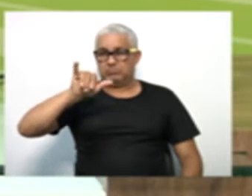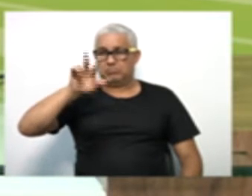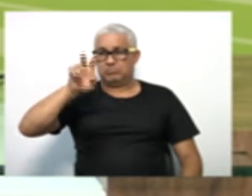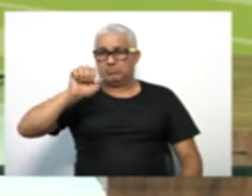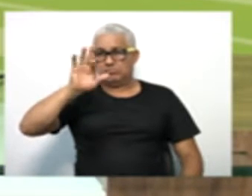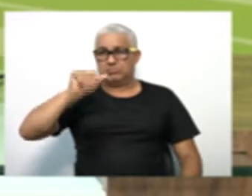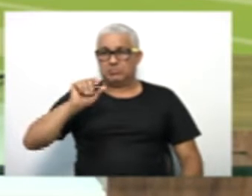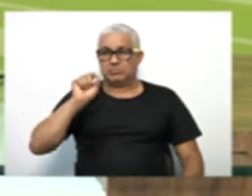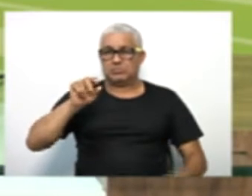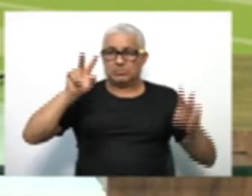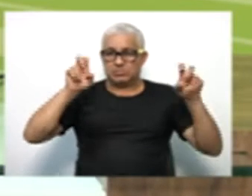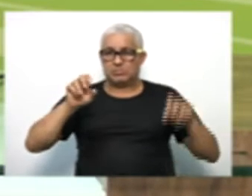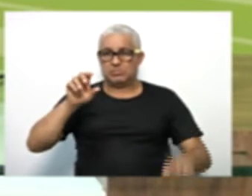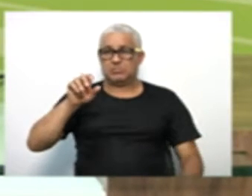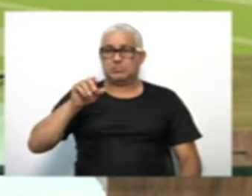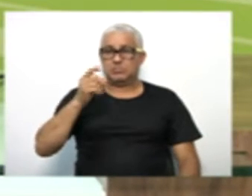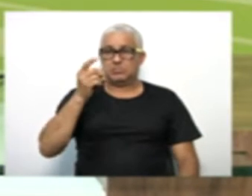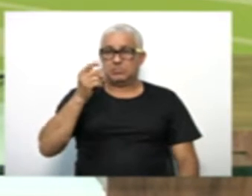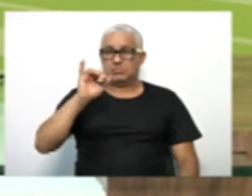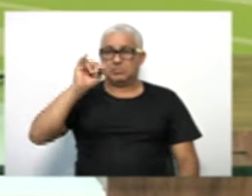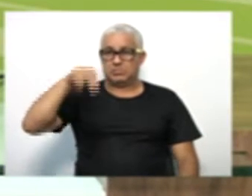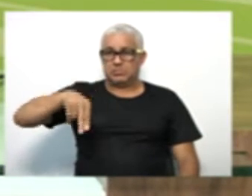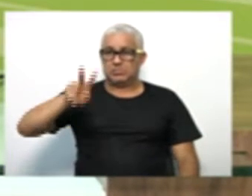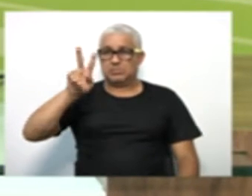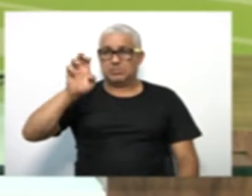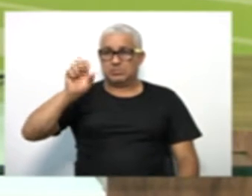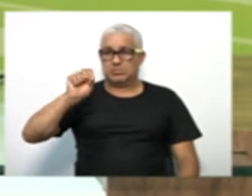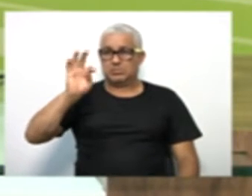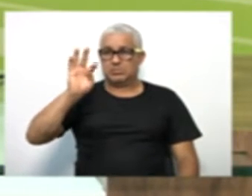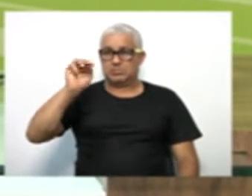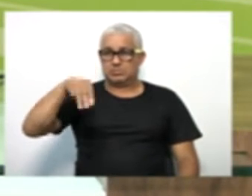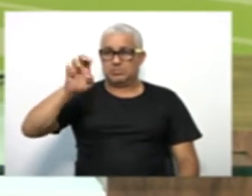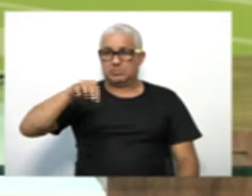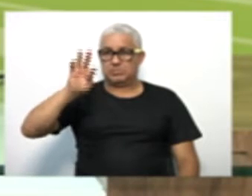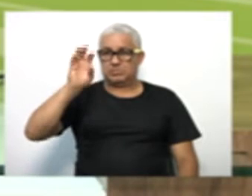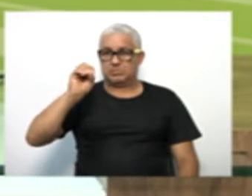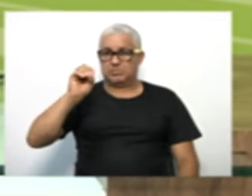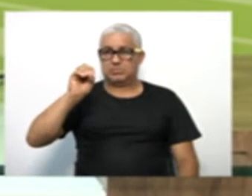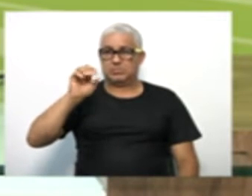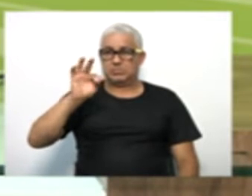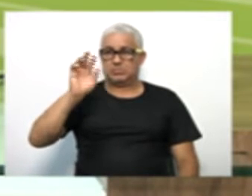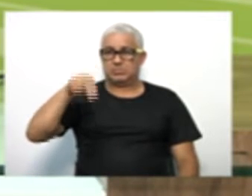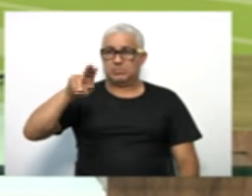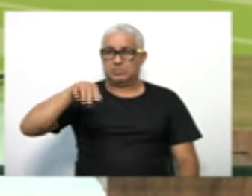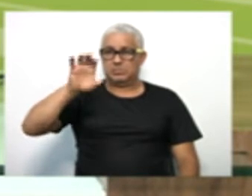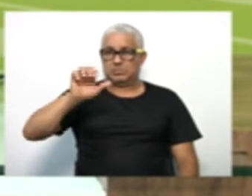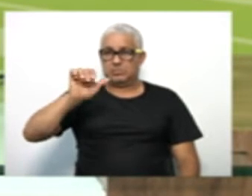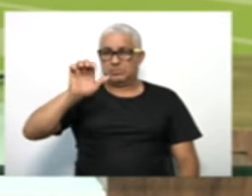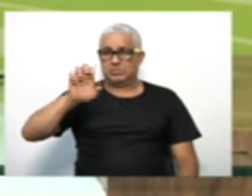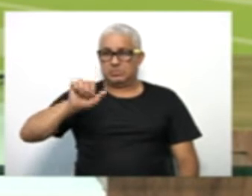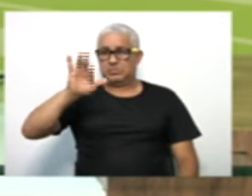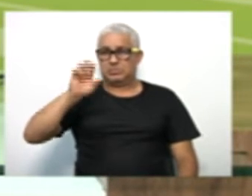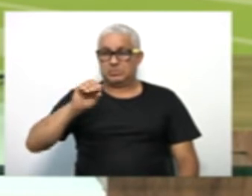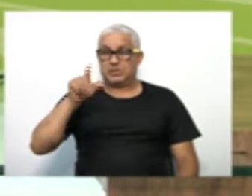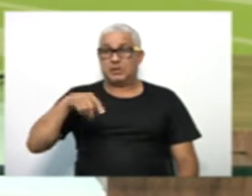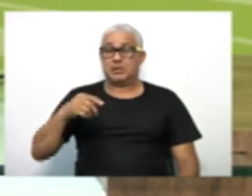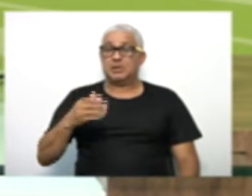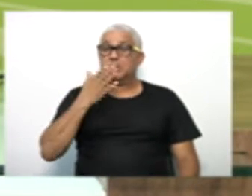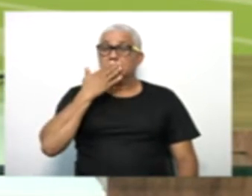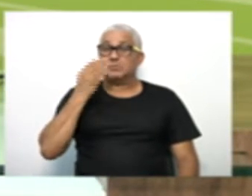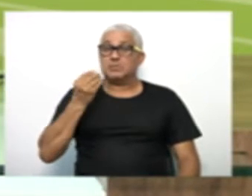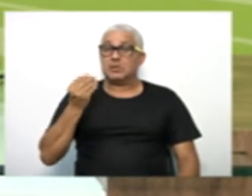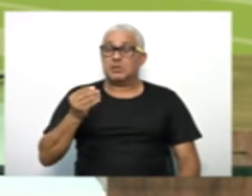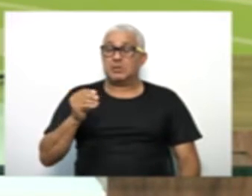Investimentos financeiros são formas de poupar ou assegurar dinheiro para o futuro. Ou seja, é a aplicação de